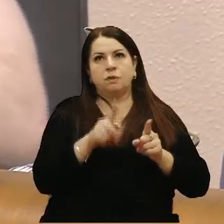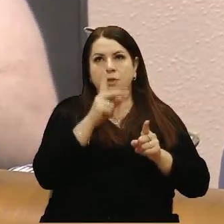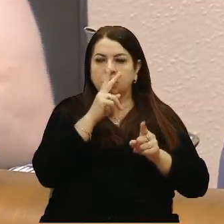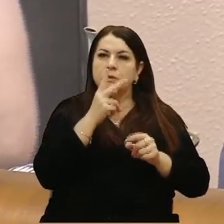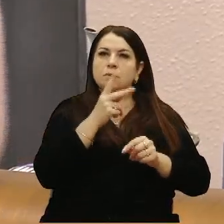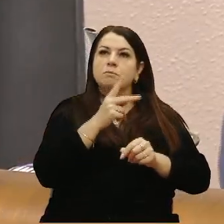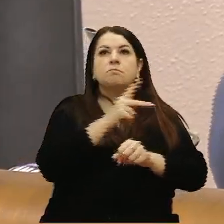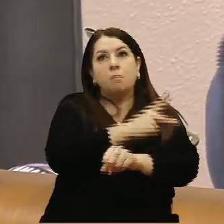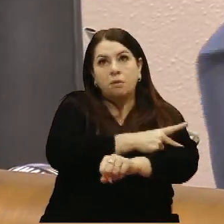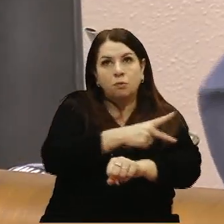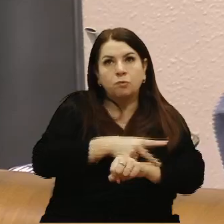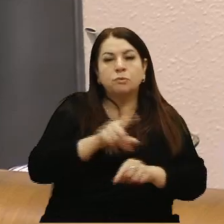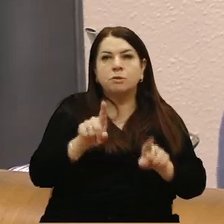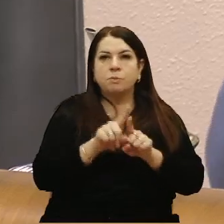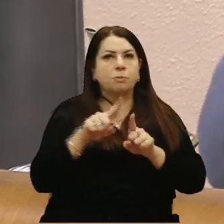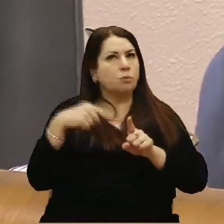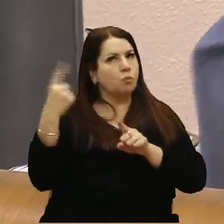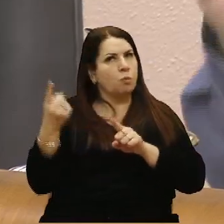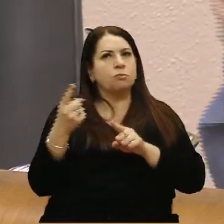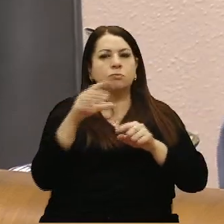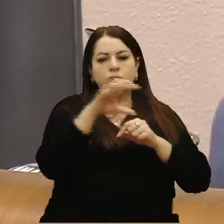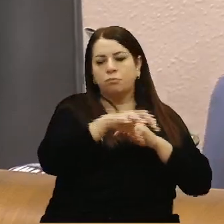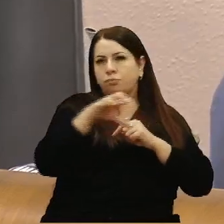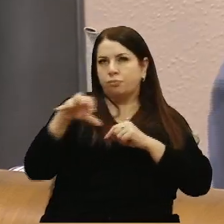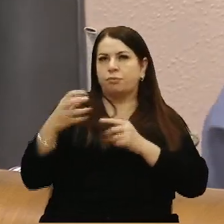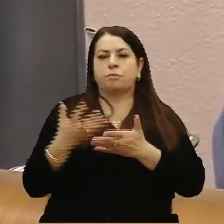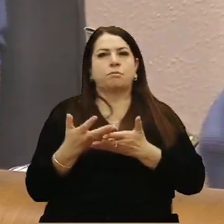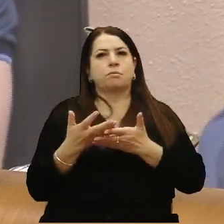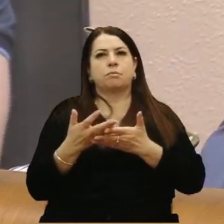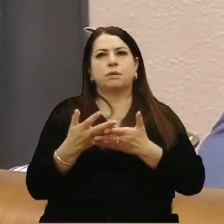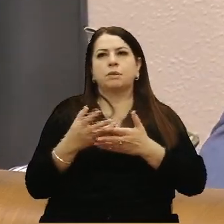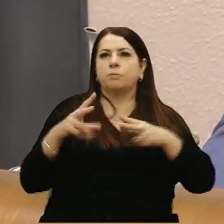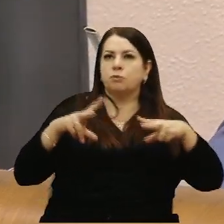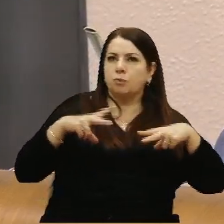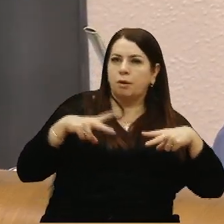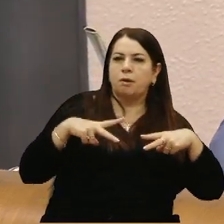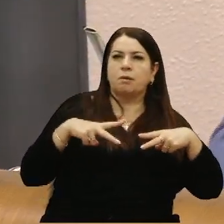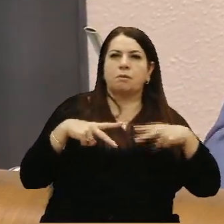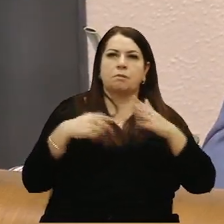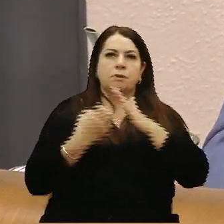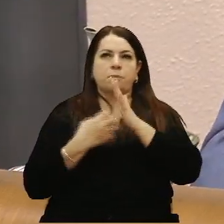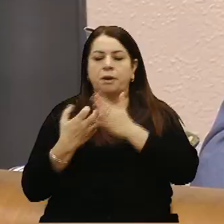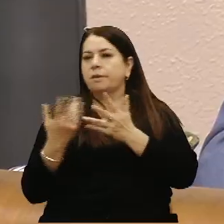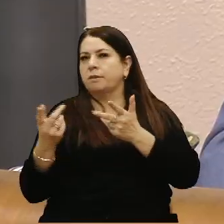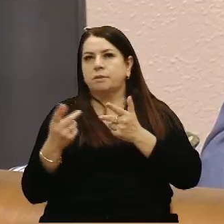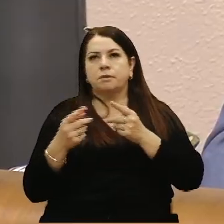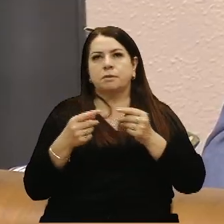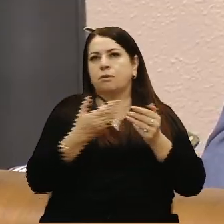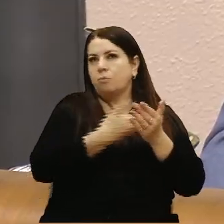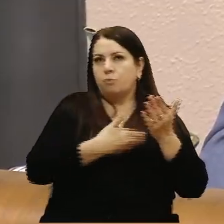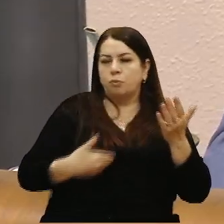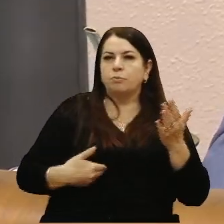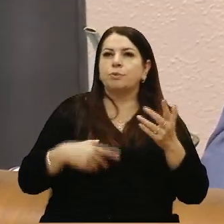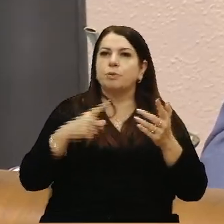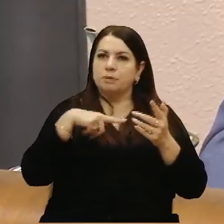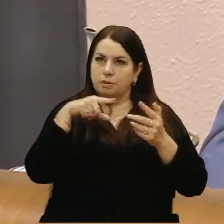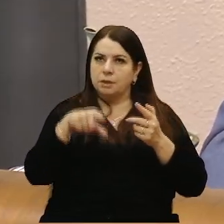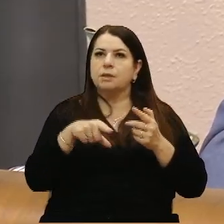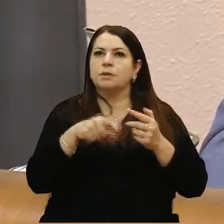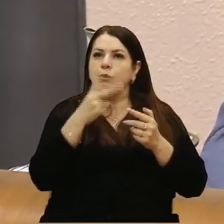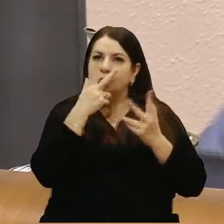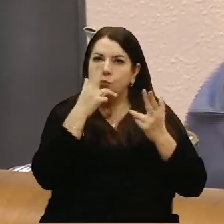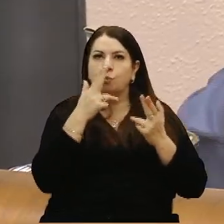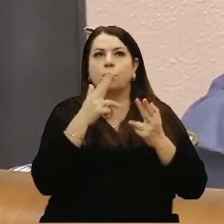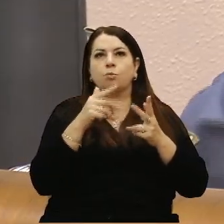pedagógico também, para que as outras repartições, enfim, da iniciativa privada do poder público tenham esse